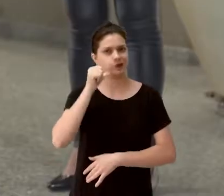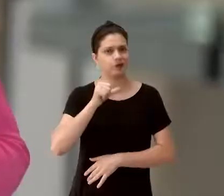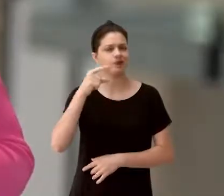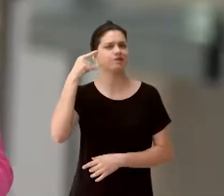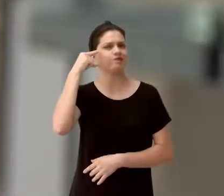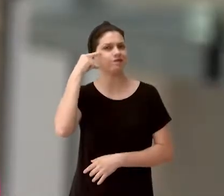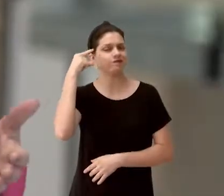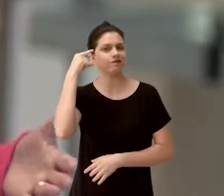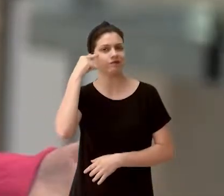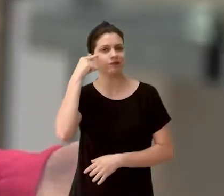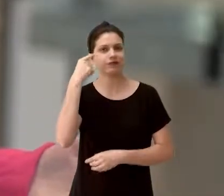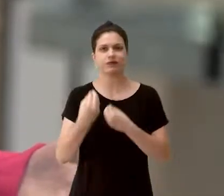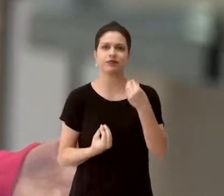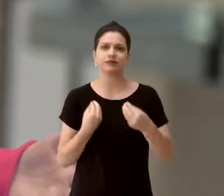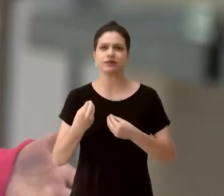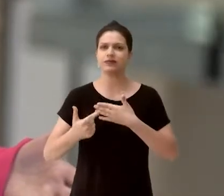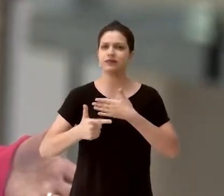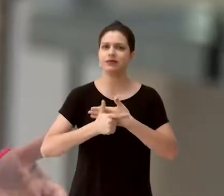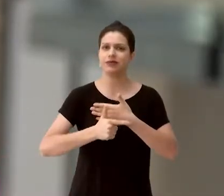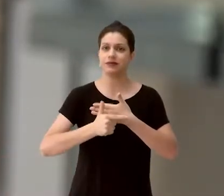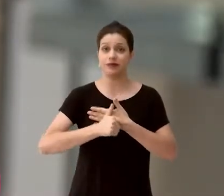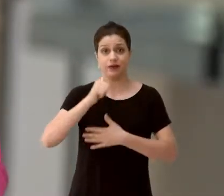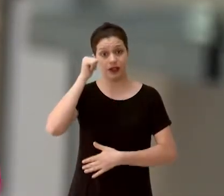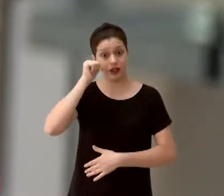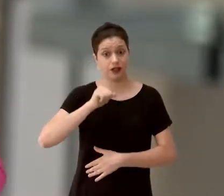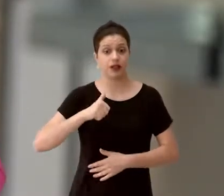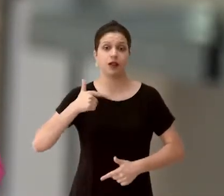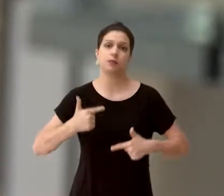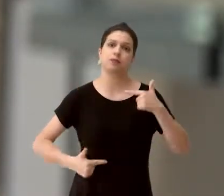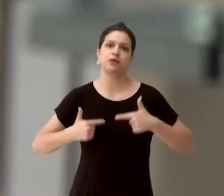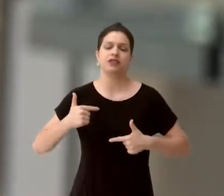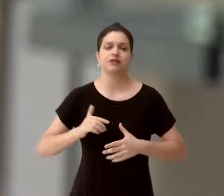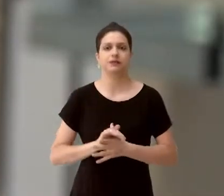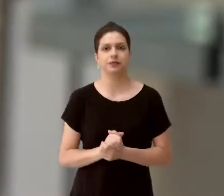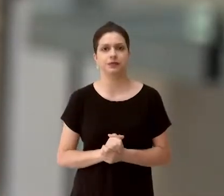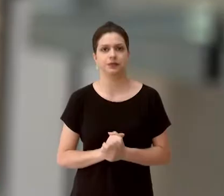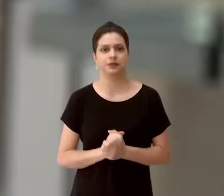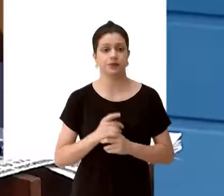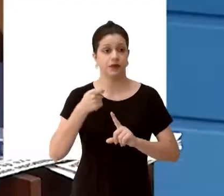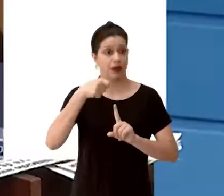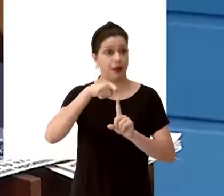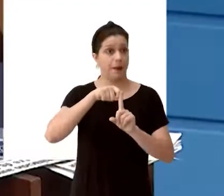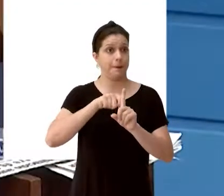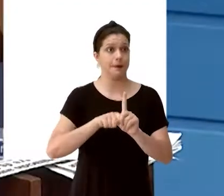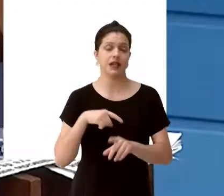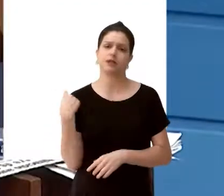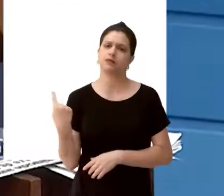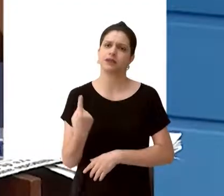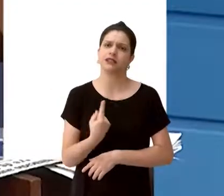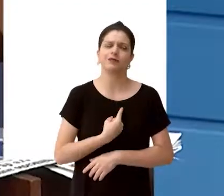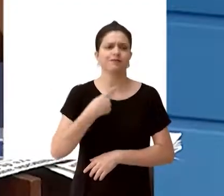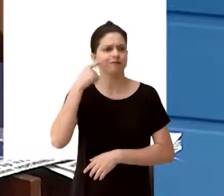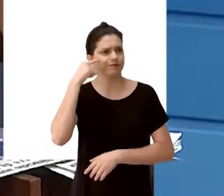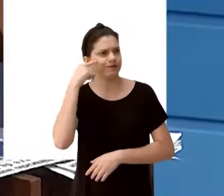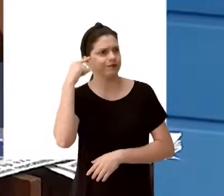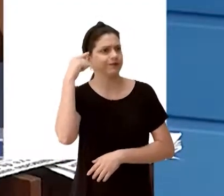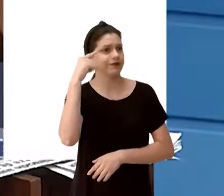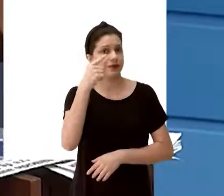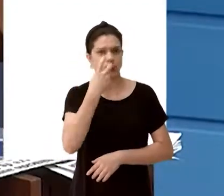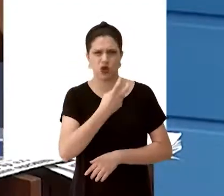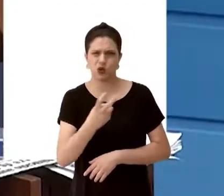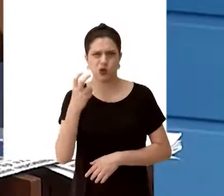mulheres, trouxe muitas reflexões sobre o papel desse gênero na política. É um mês para